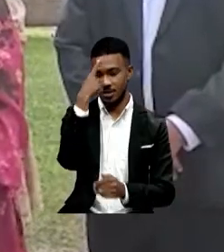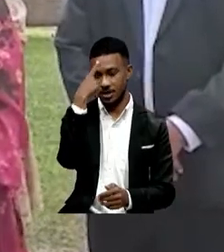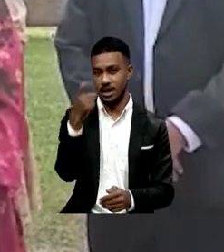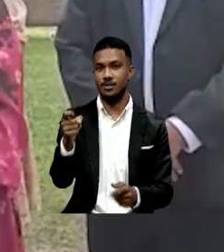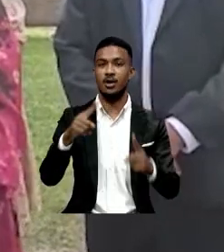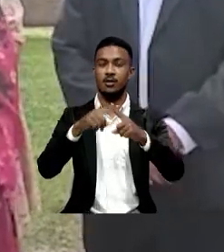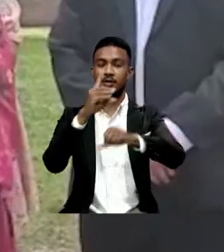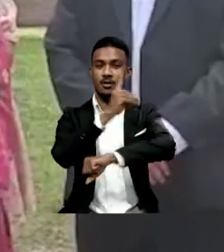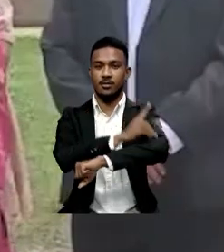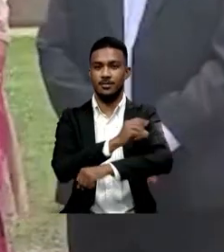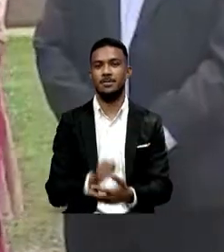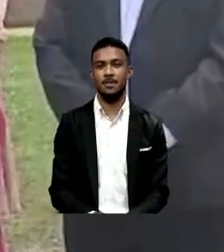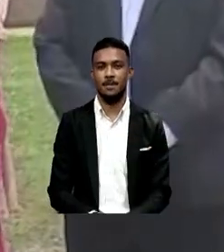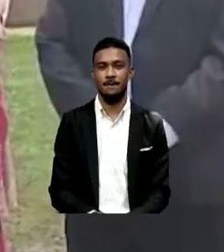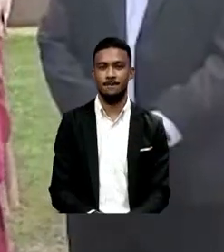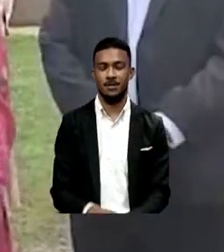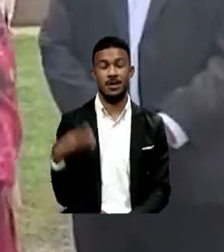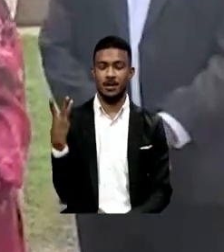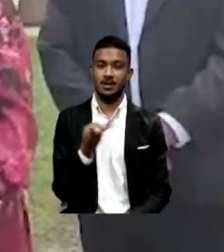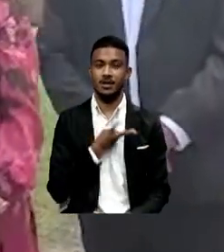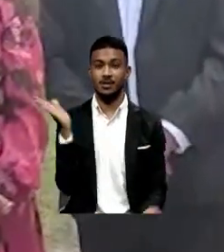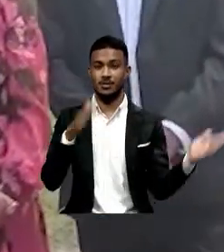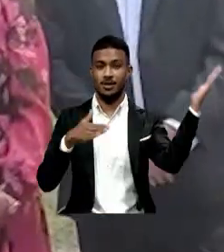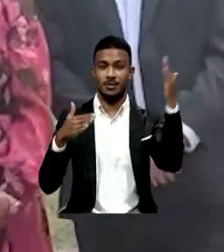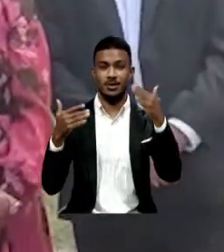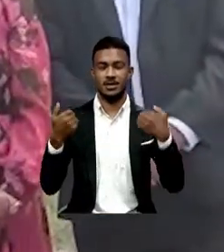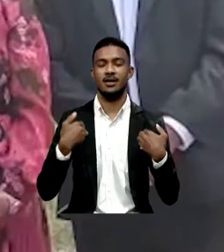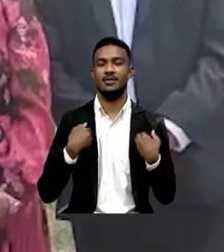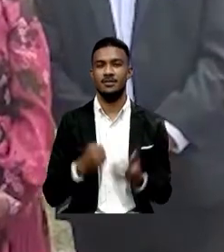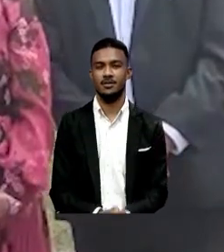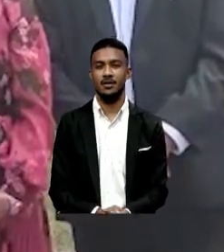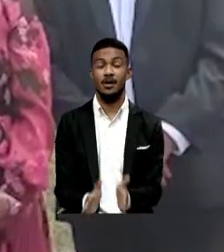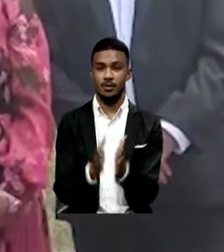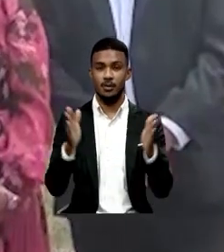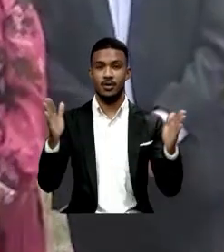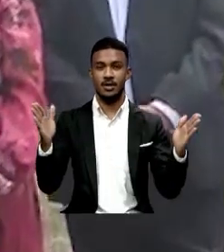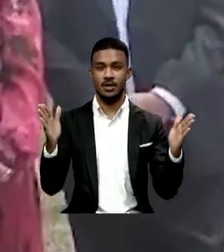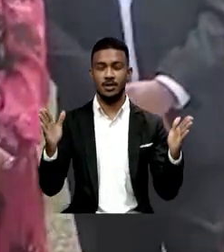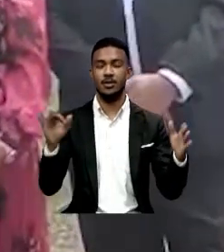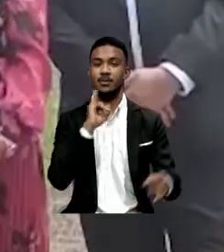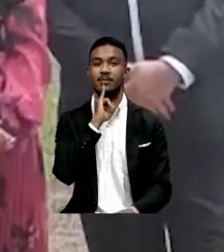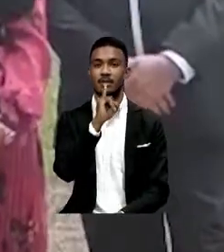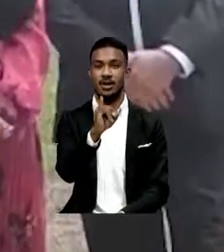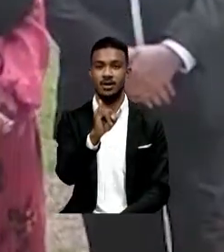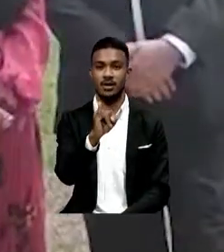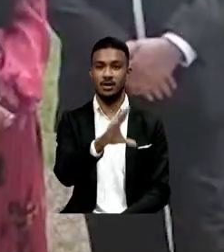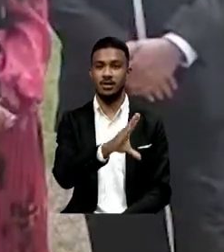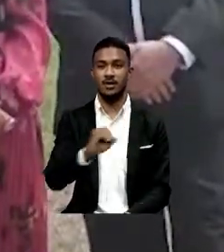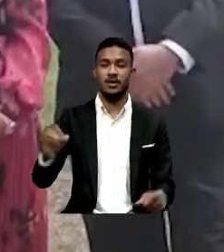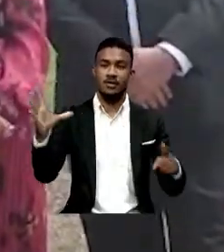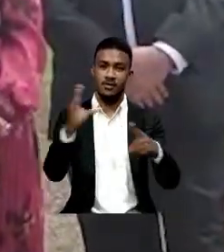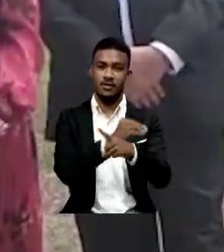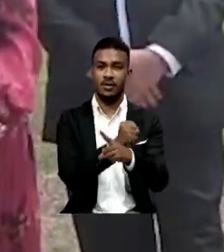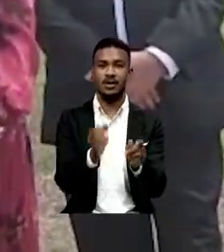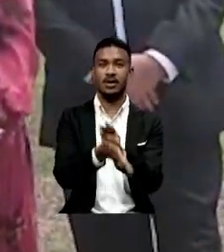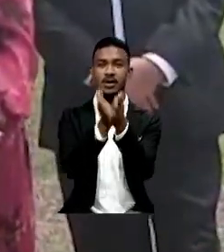Loro, e tinha problemas rumo a Cari, Bote Liu, Maca, falta de harmonia